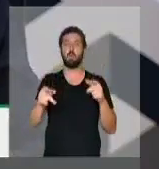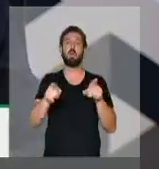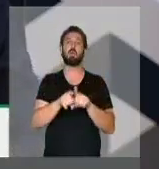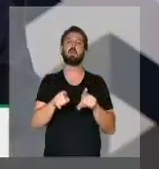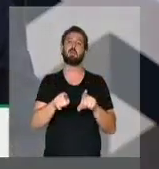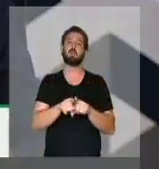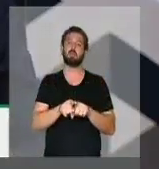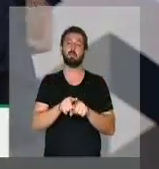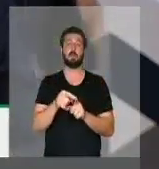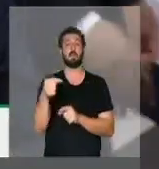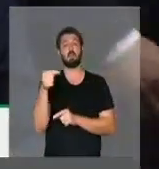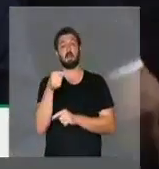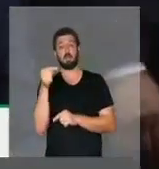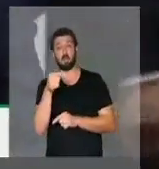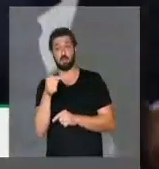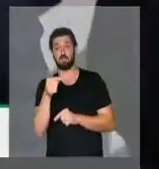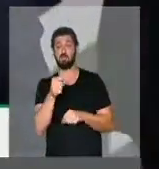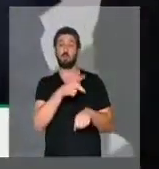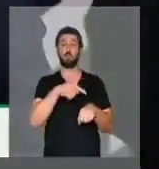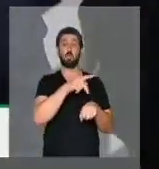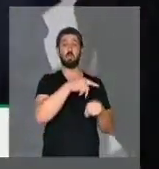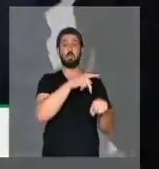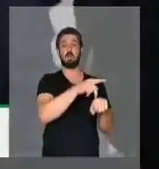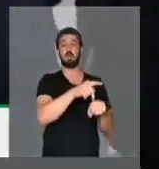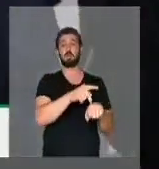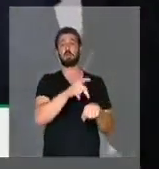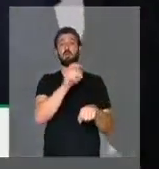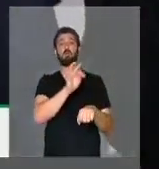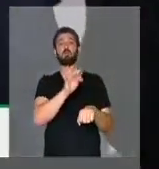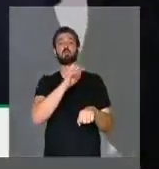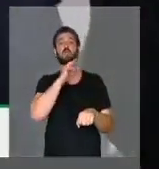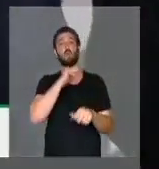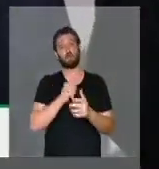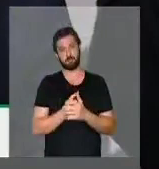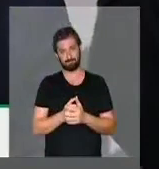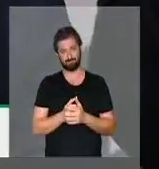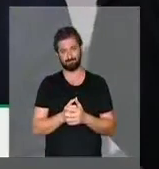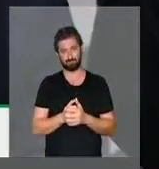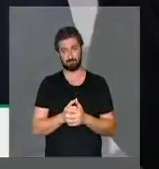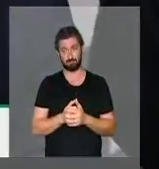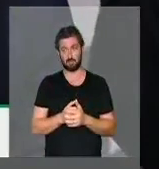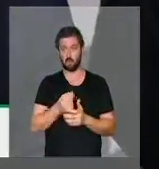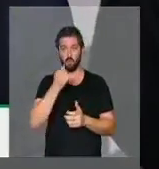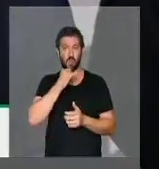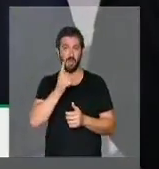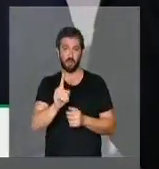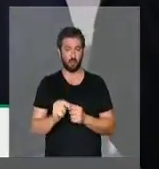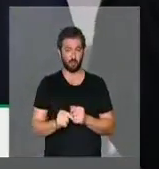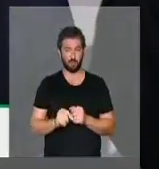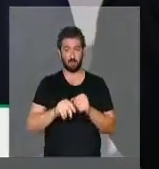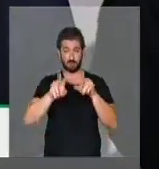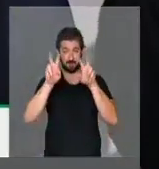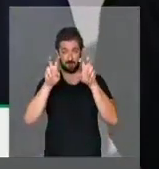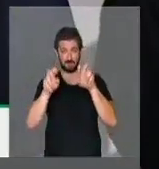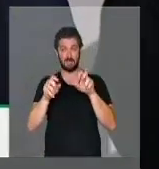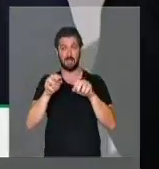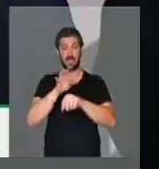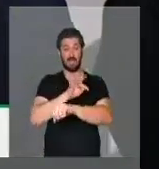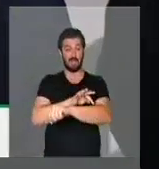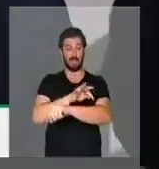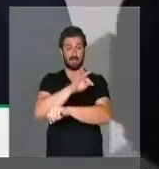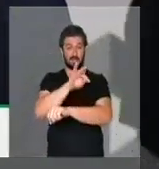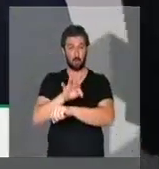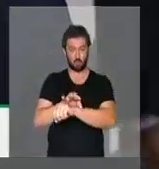são comuns negativamente em todos os países que funcionam mal. E não é à toa que a